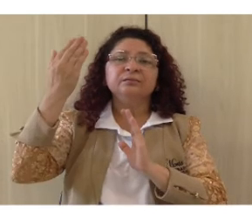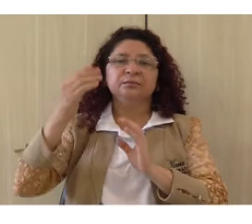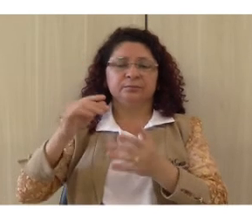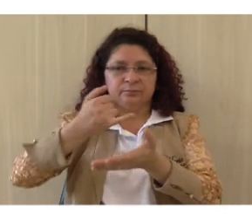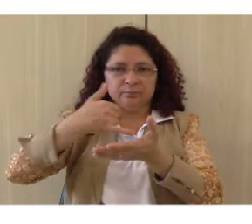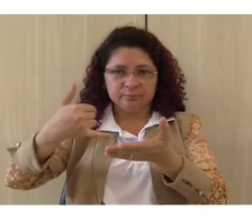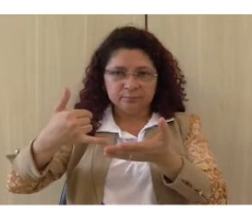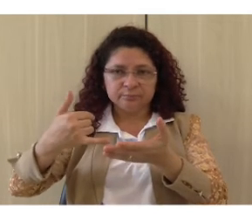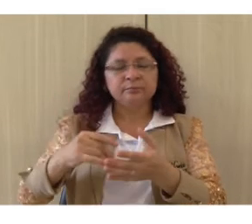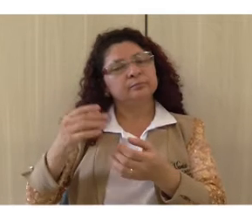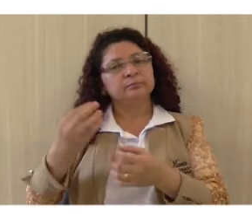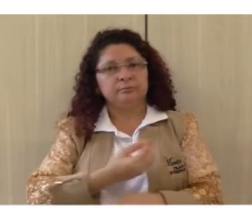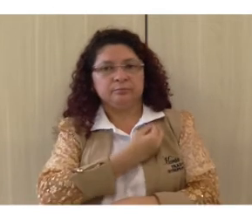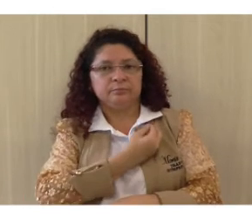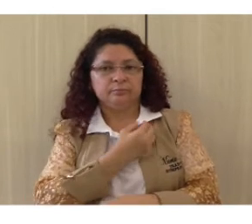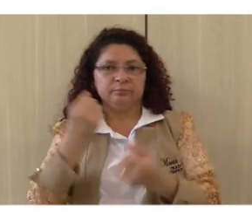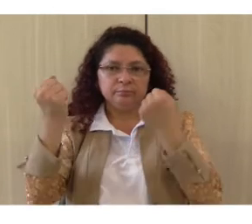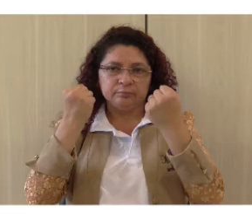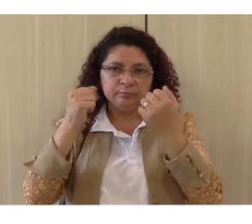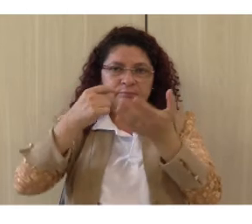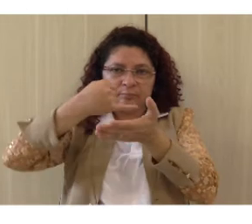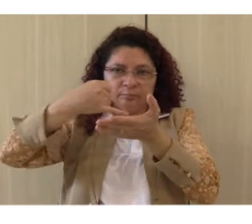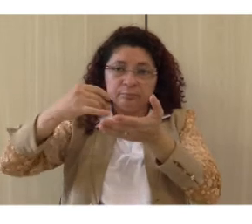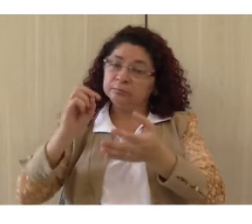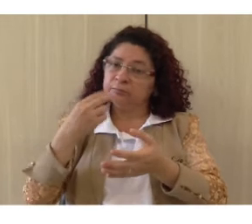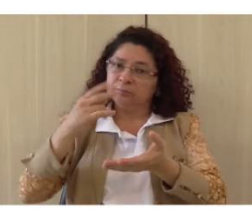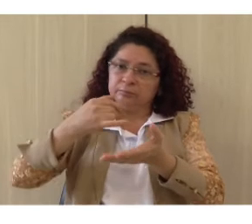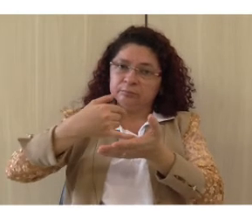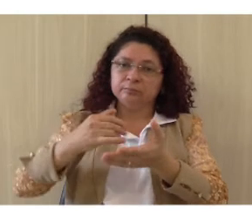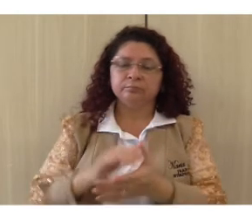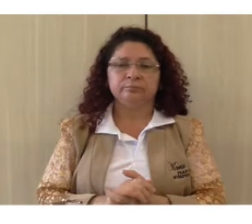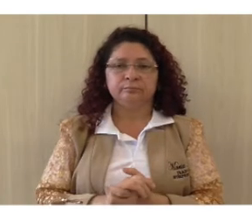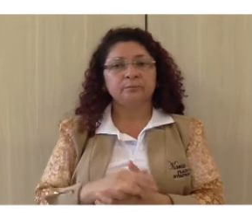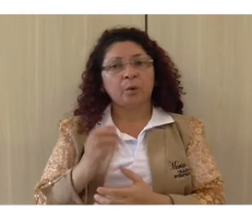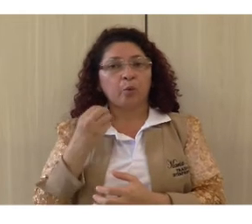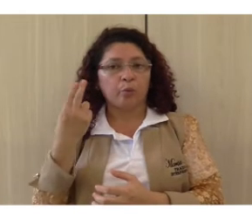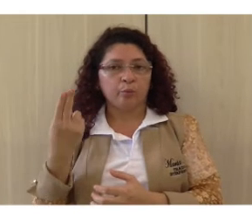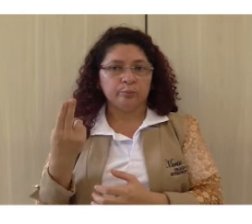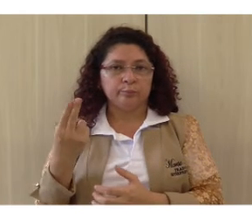inscrição, realização da entrevista ou matrícula, ou ainda,